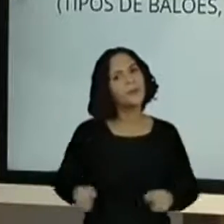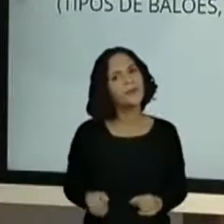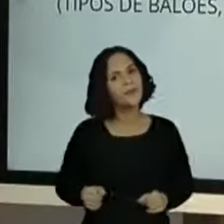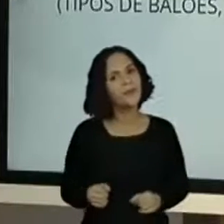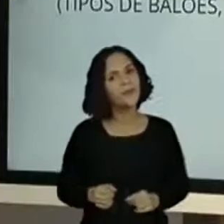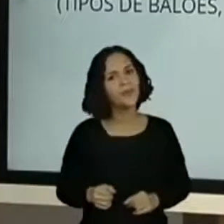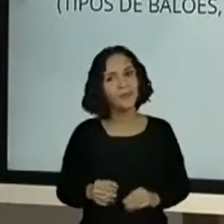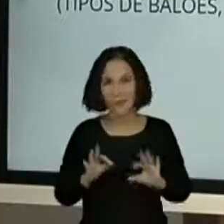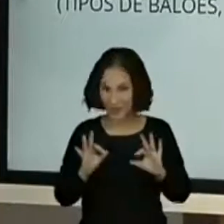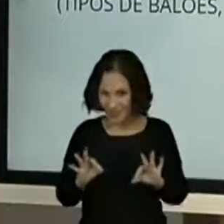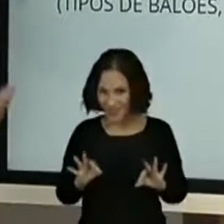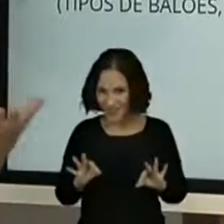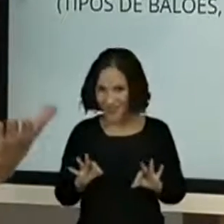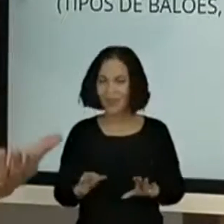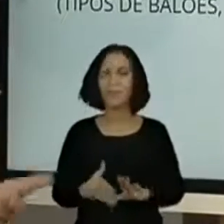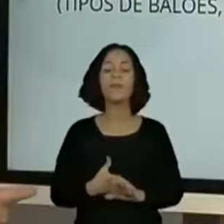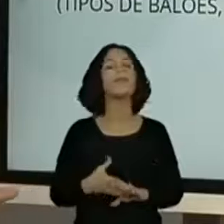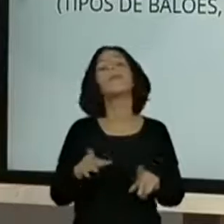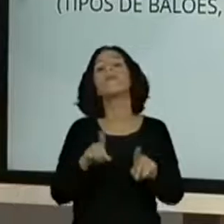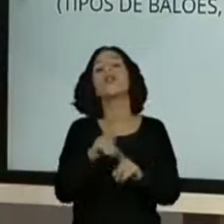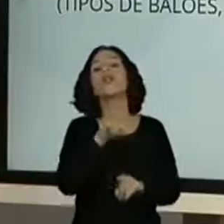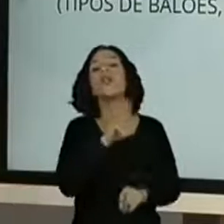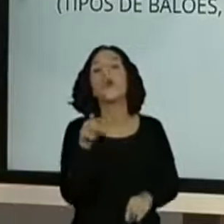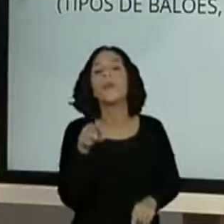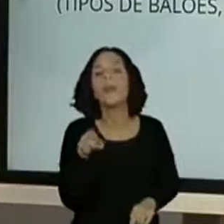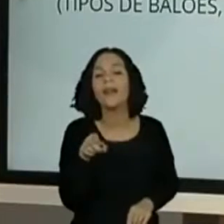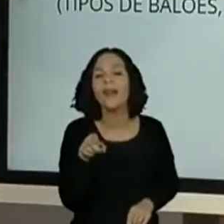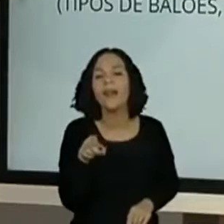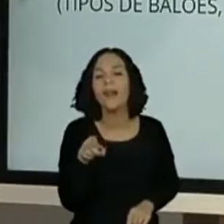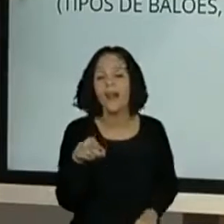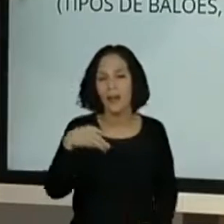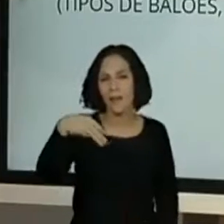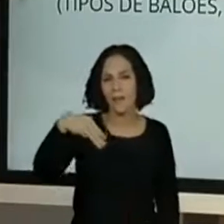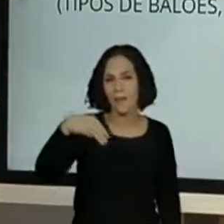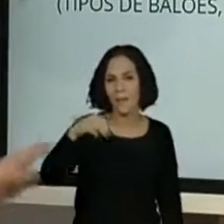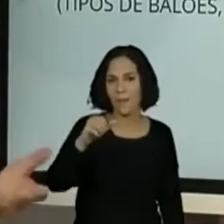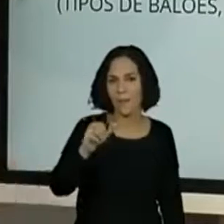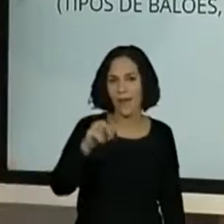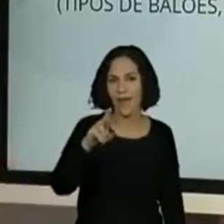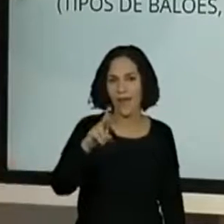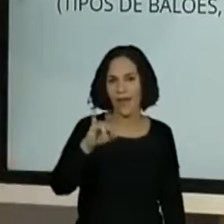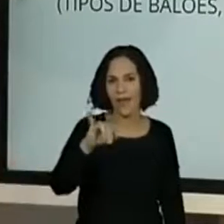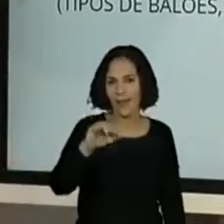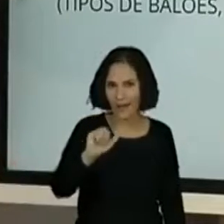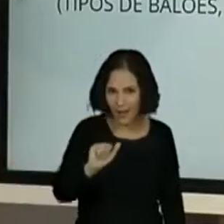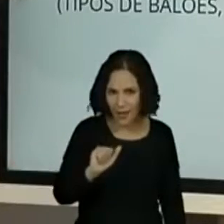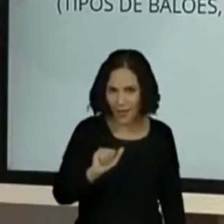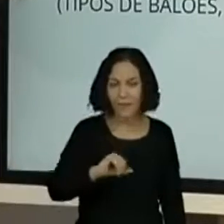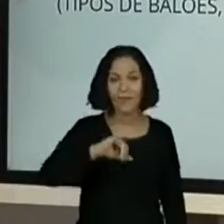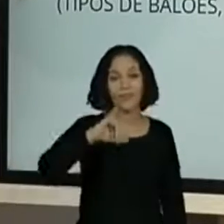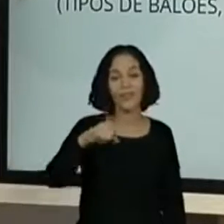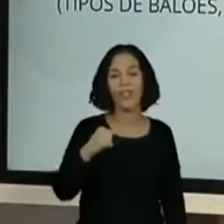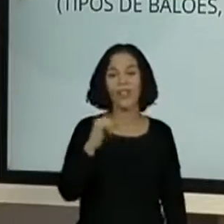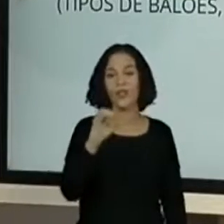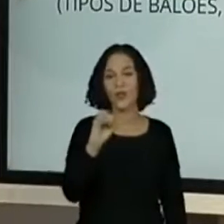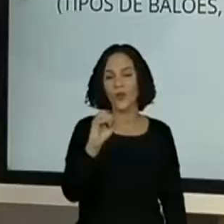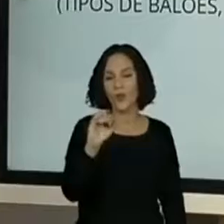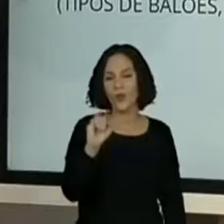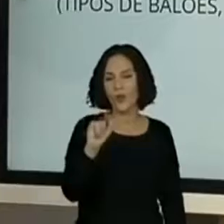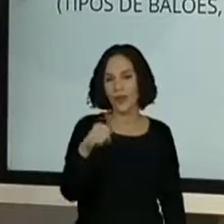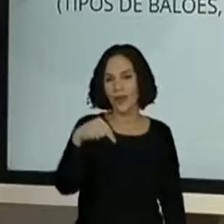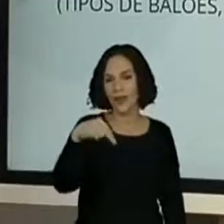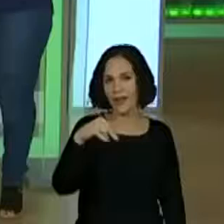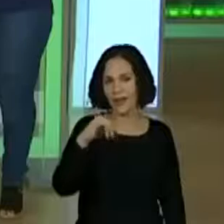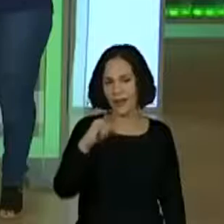Mal-humorada. Certo? E atende pelo nome de Maria Joaninha Cascudo.